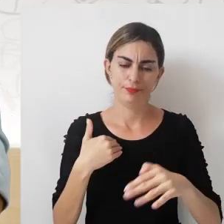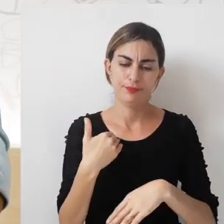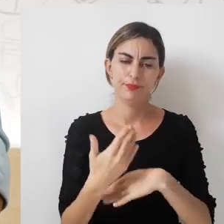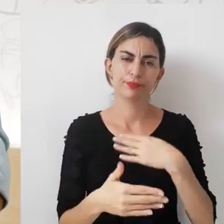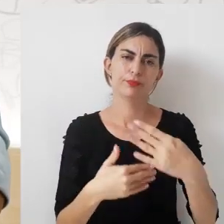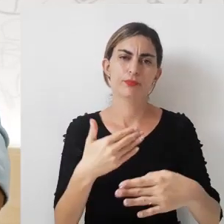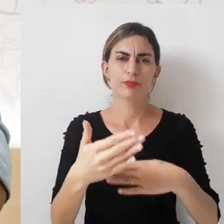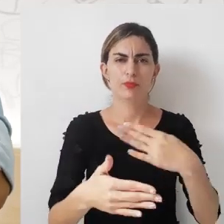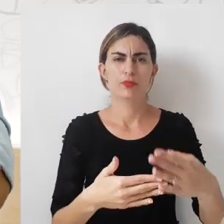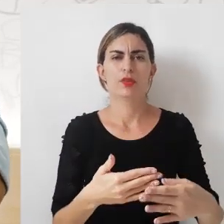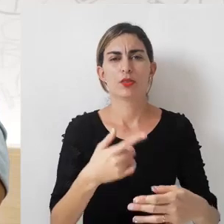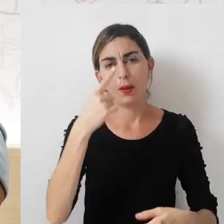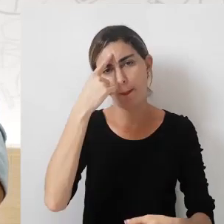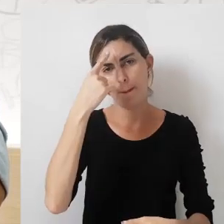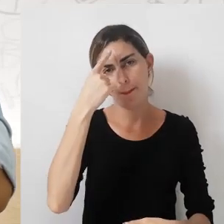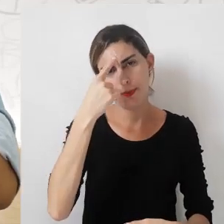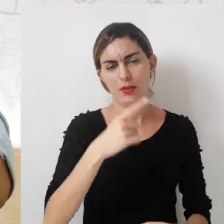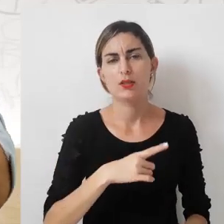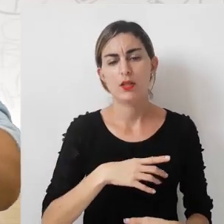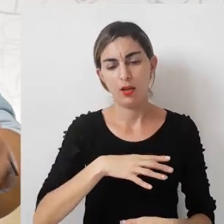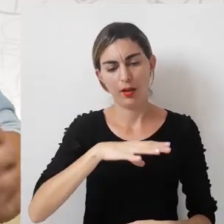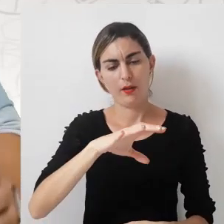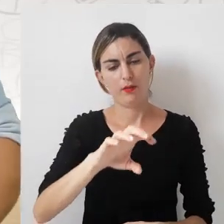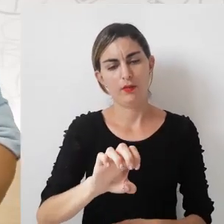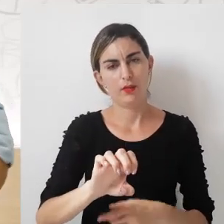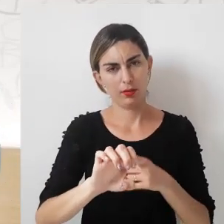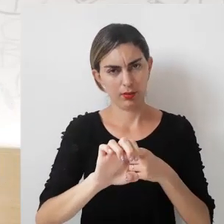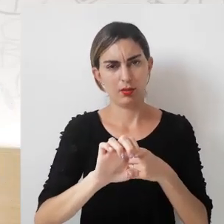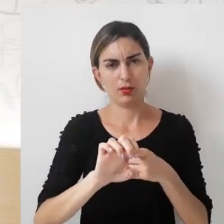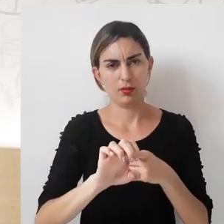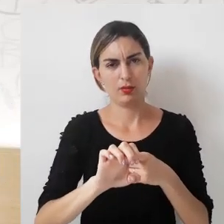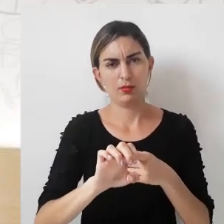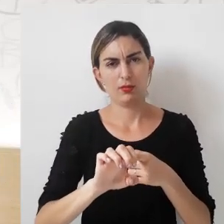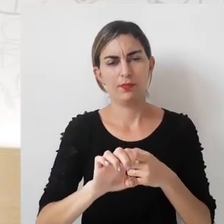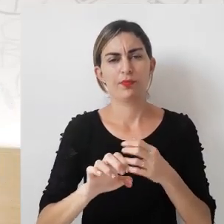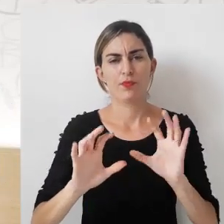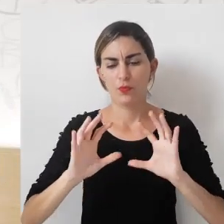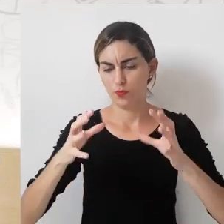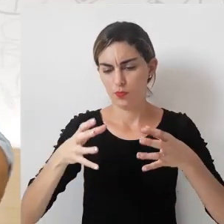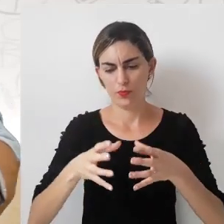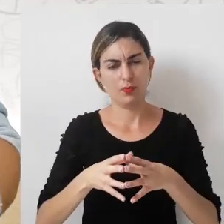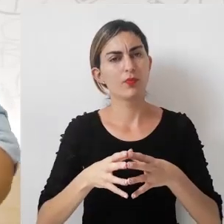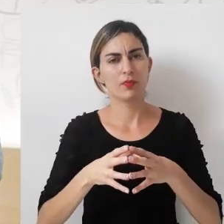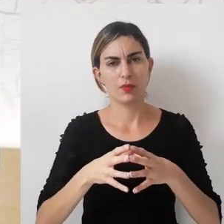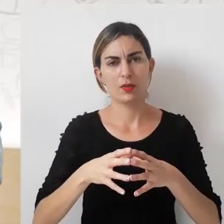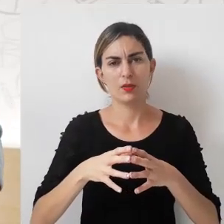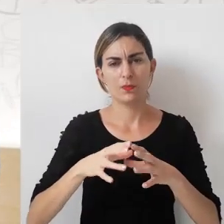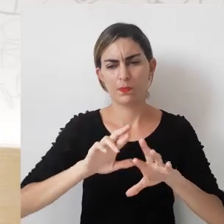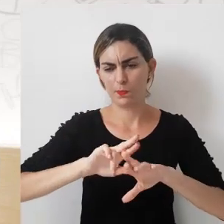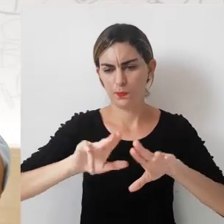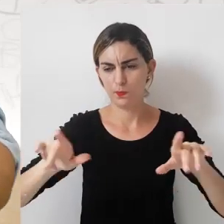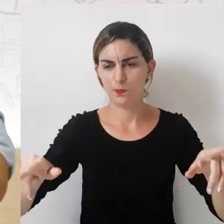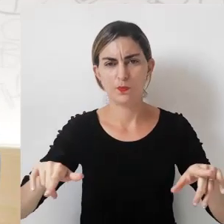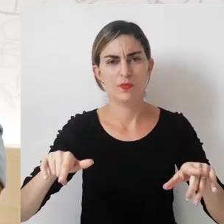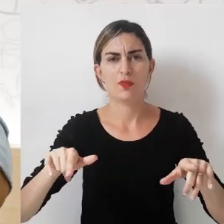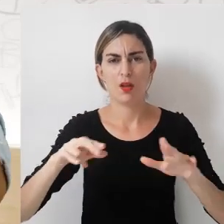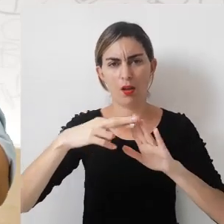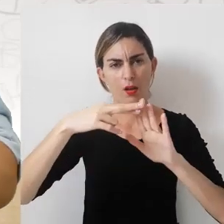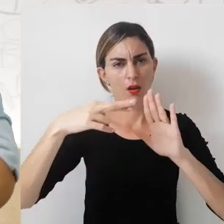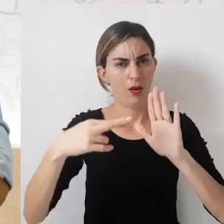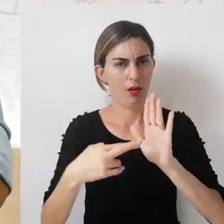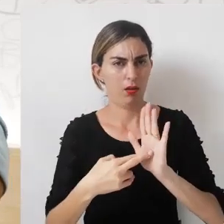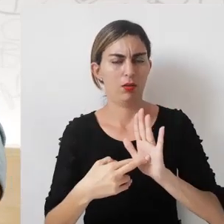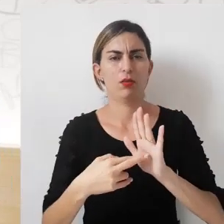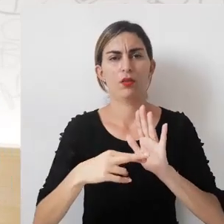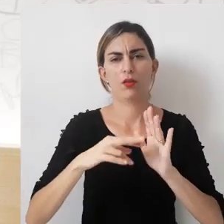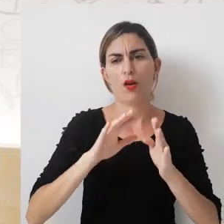no processo. Imagine que a ética é esse conjunto de situações e de morais, de